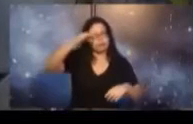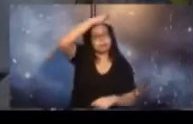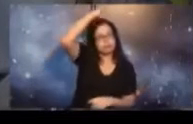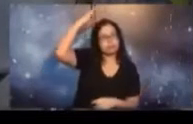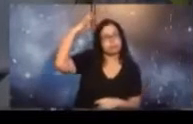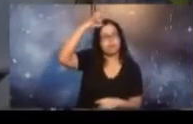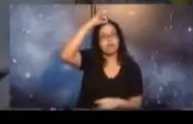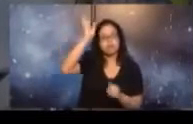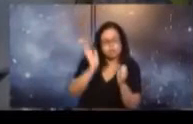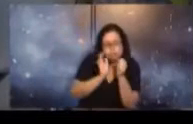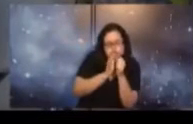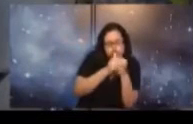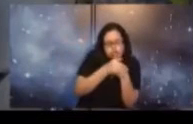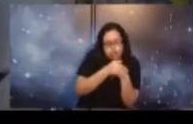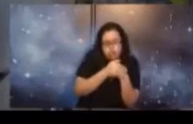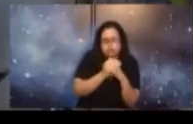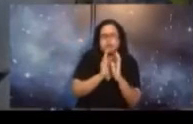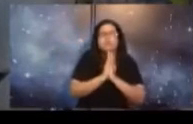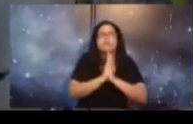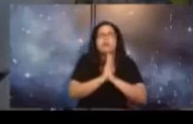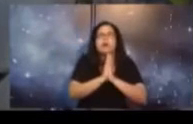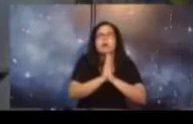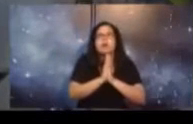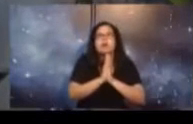E qual foi a postura de Jesus?